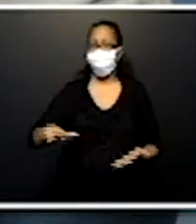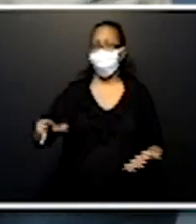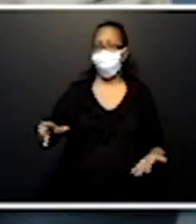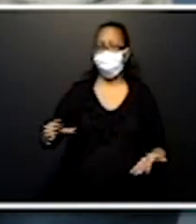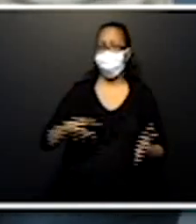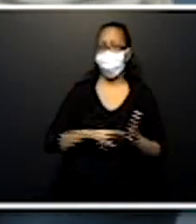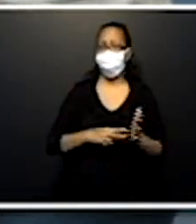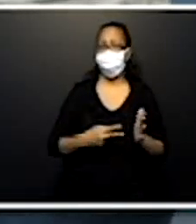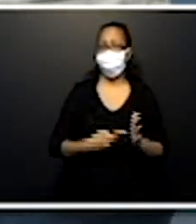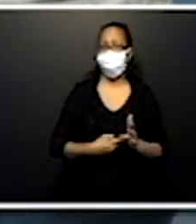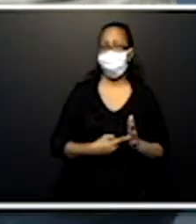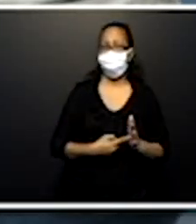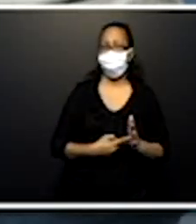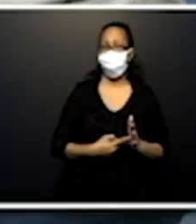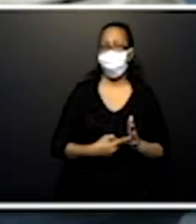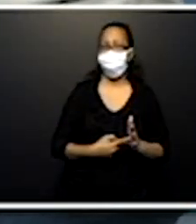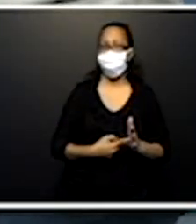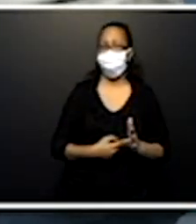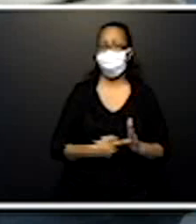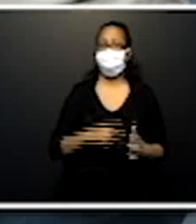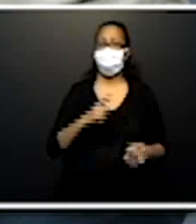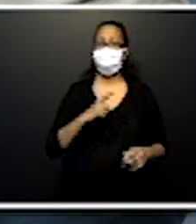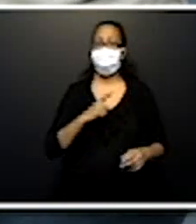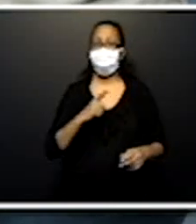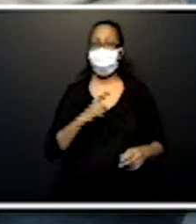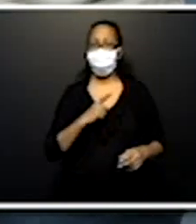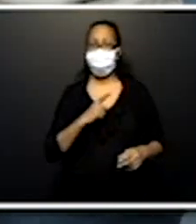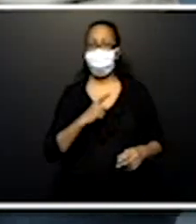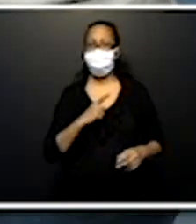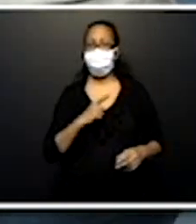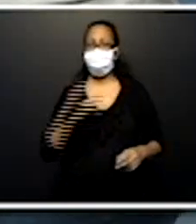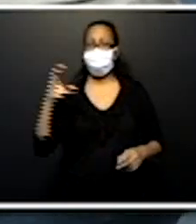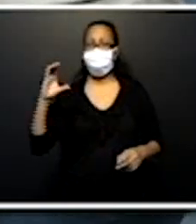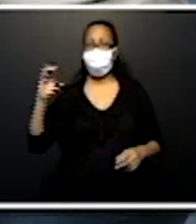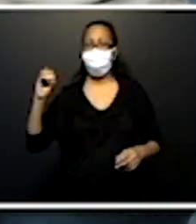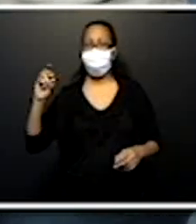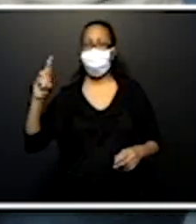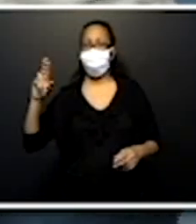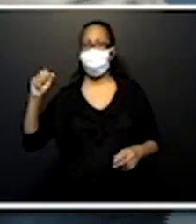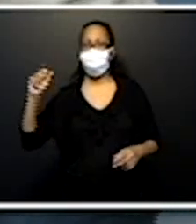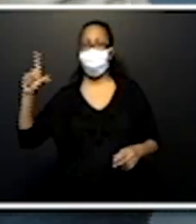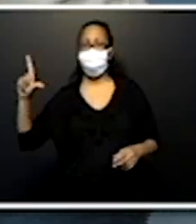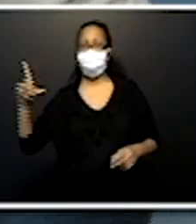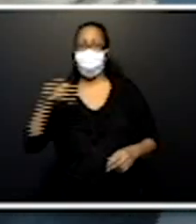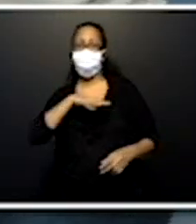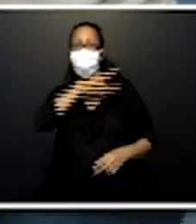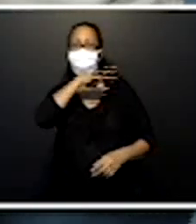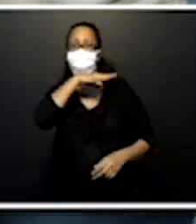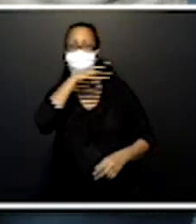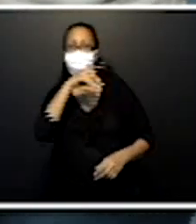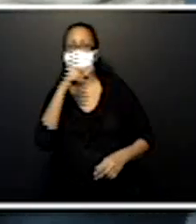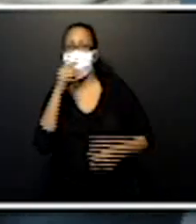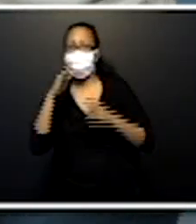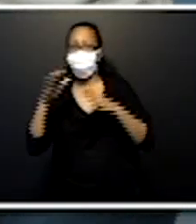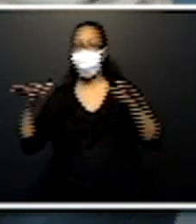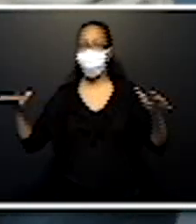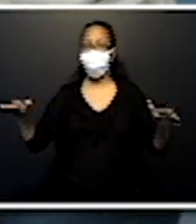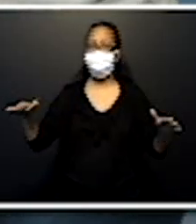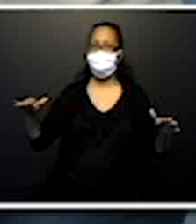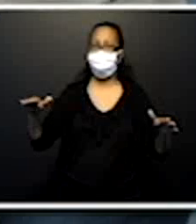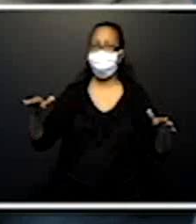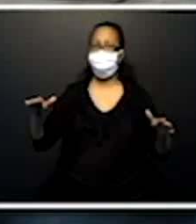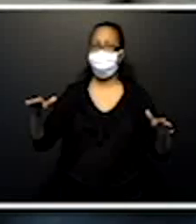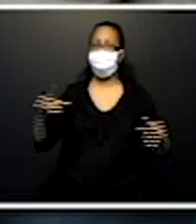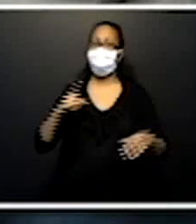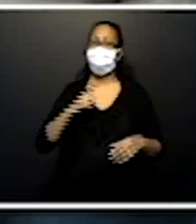tenho coral dos animais marinhos, né? Eu tenho coral da cor coral e eu tenho coral de